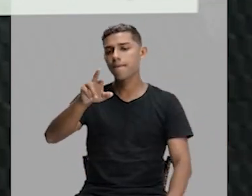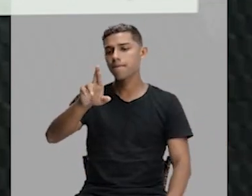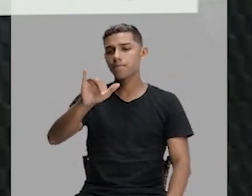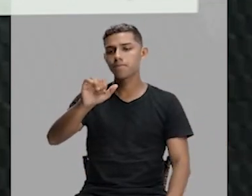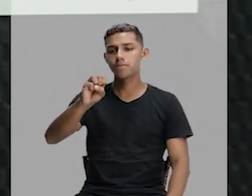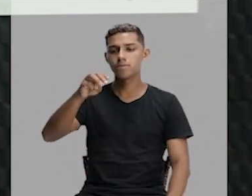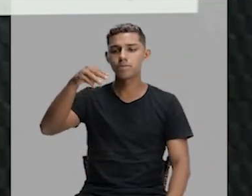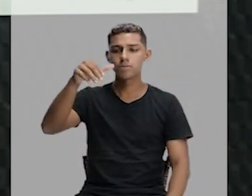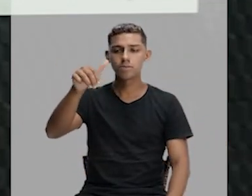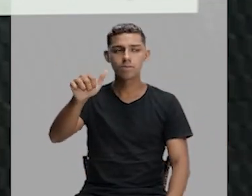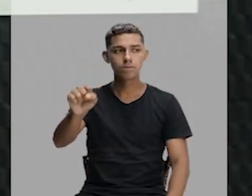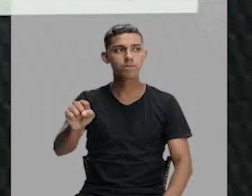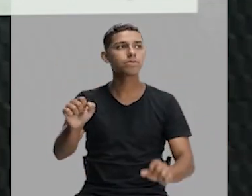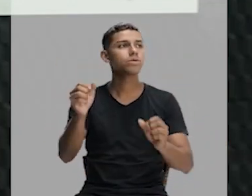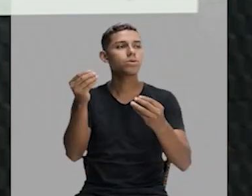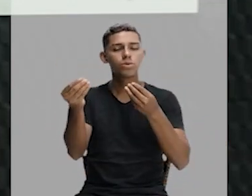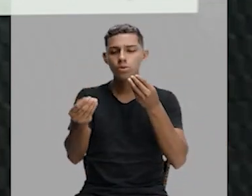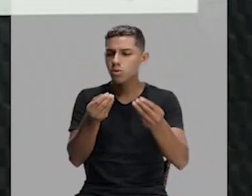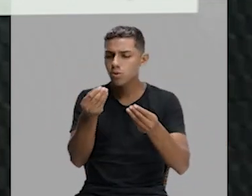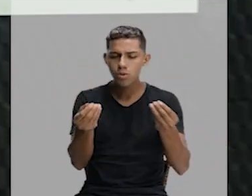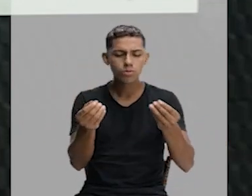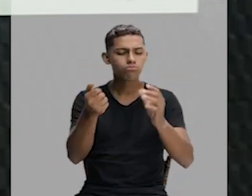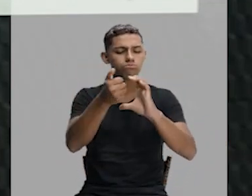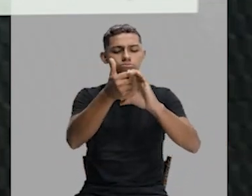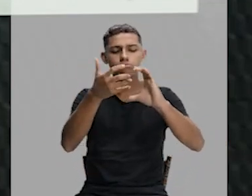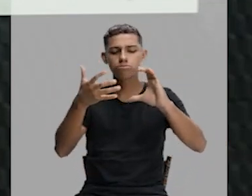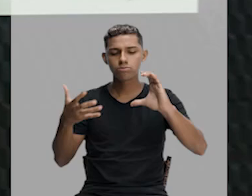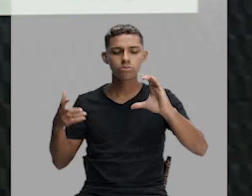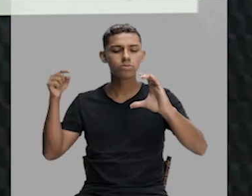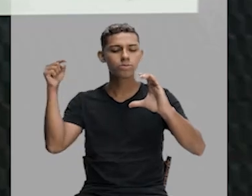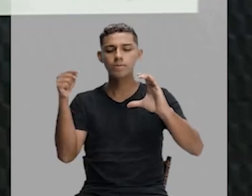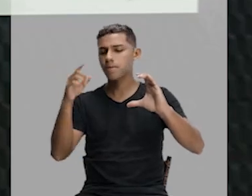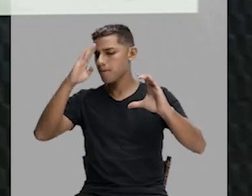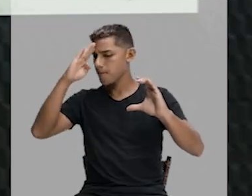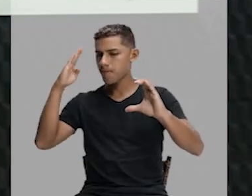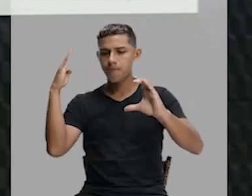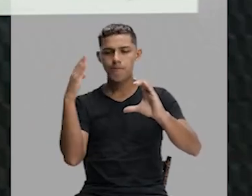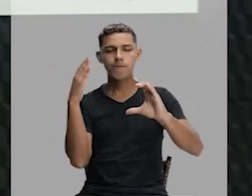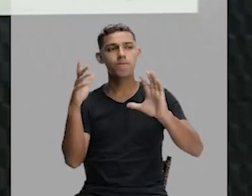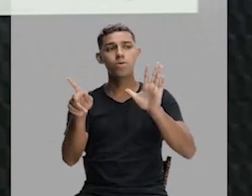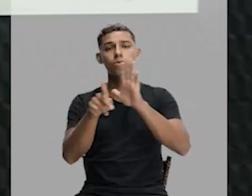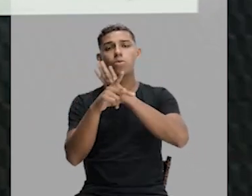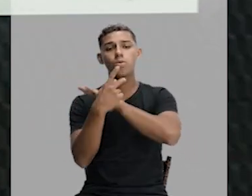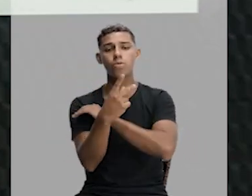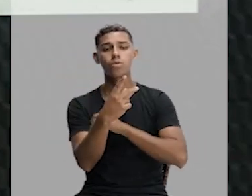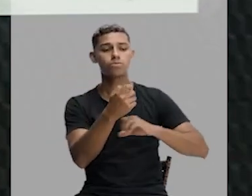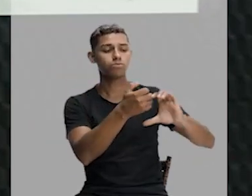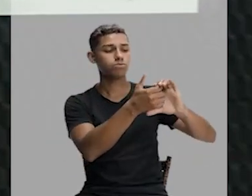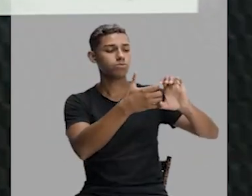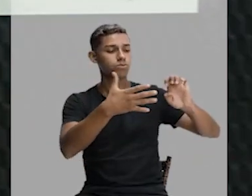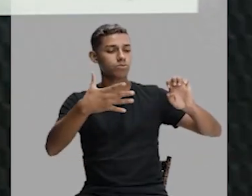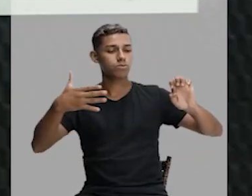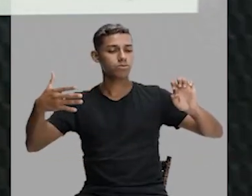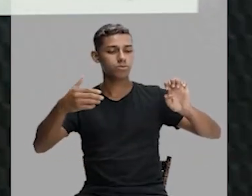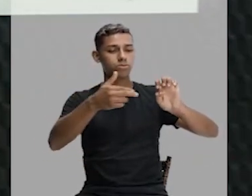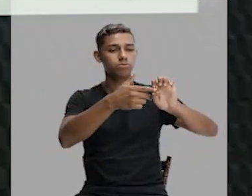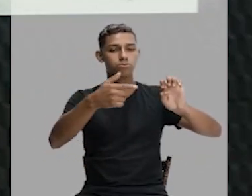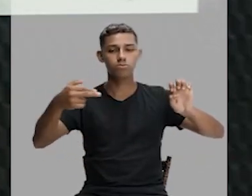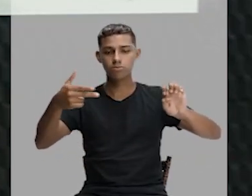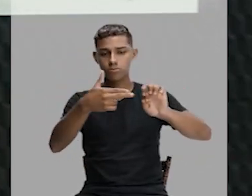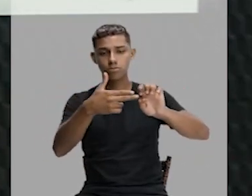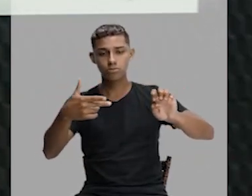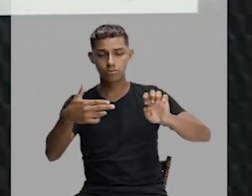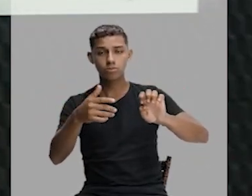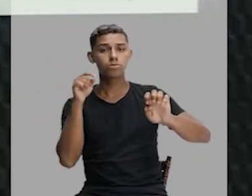como é que se forma um prisma, quais são as suas características, certo? Quais são os elementos. Então a gente vai dar